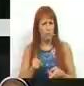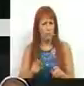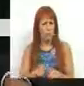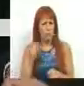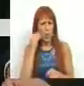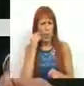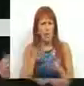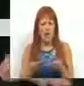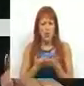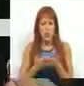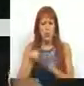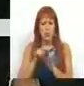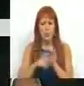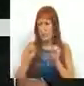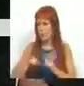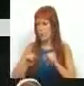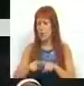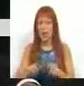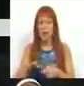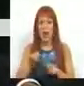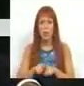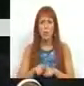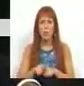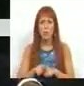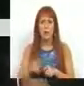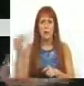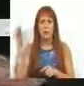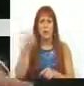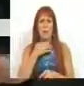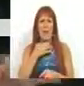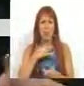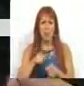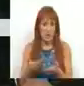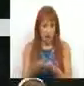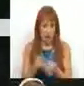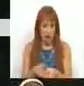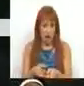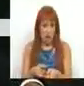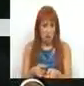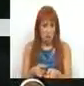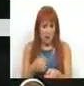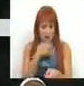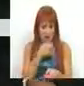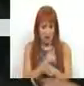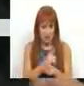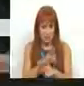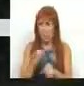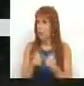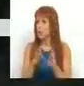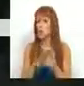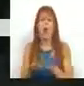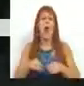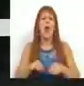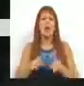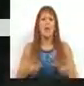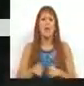o modo como foi negociado o memorando de entendimento quando o país esteve à beira da bancarrota, e se foi essa a negociação que fazia referência, quando tudo foi